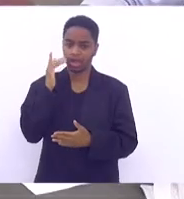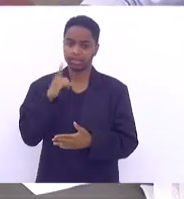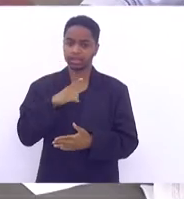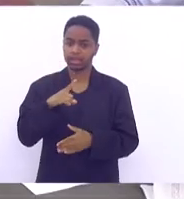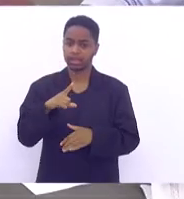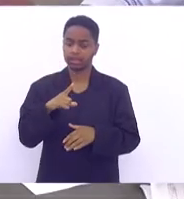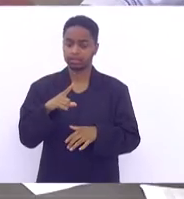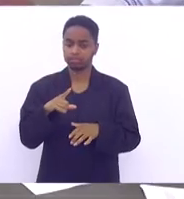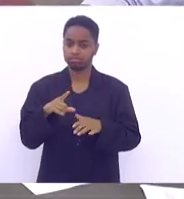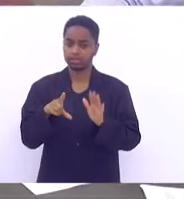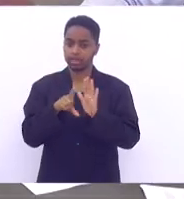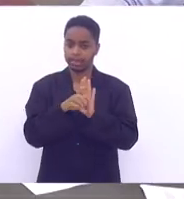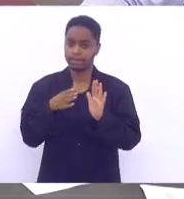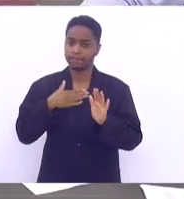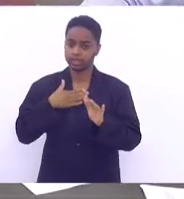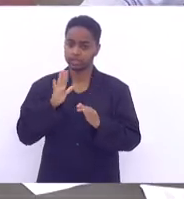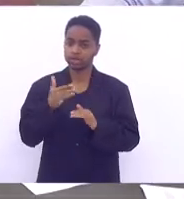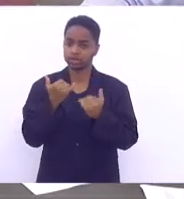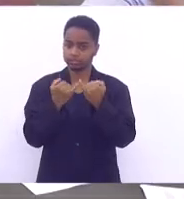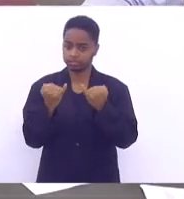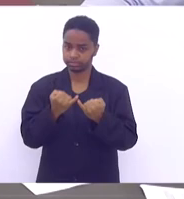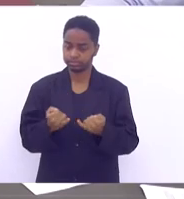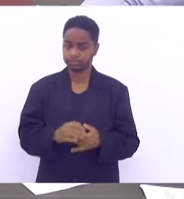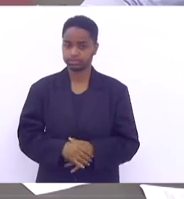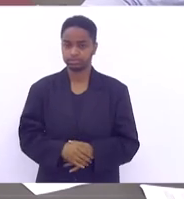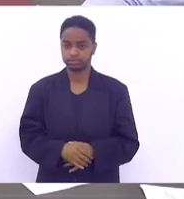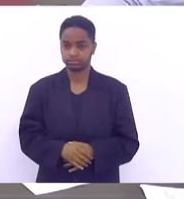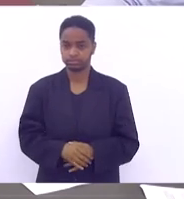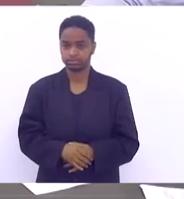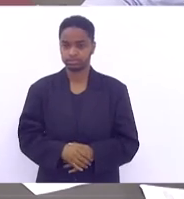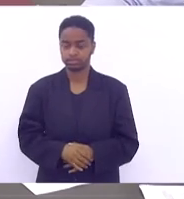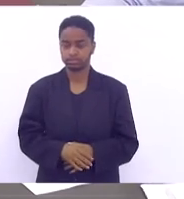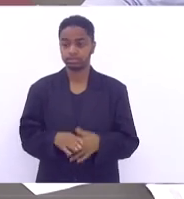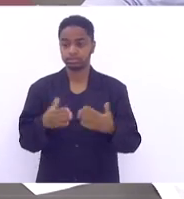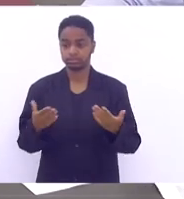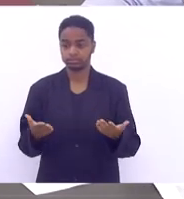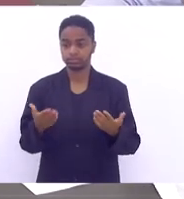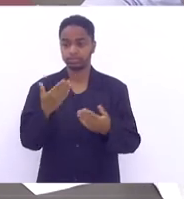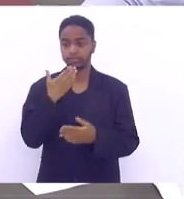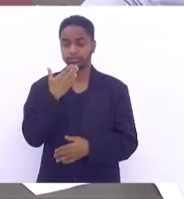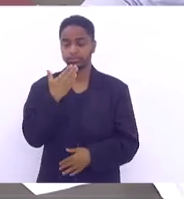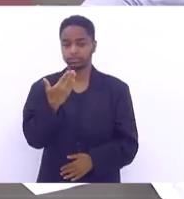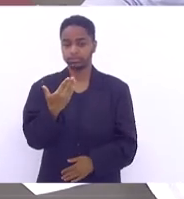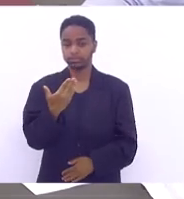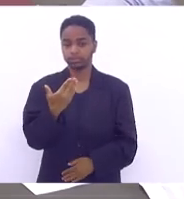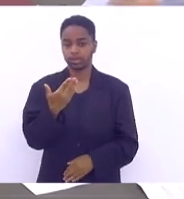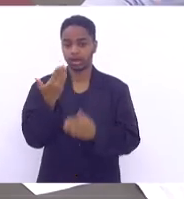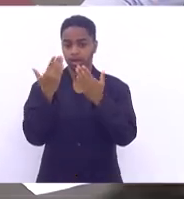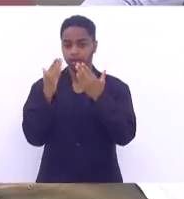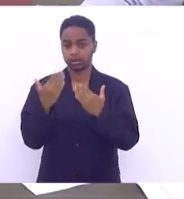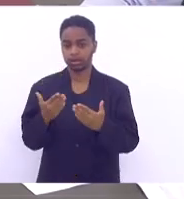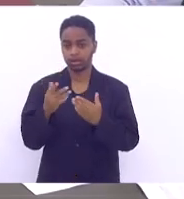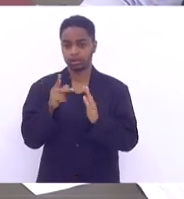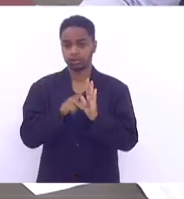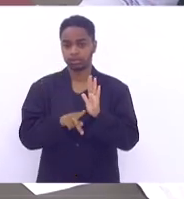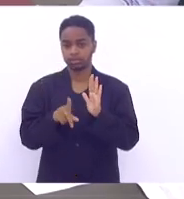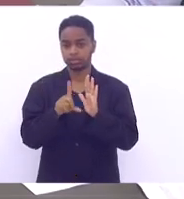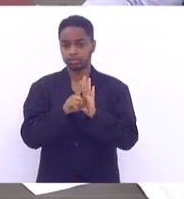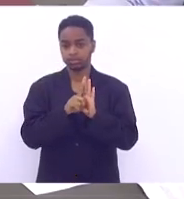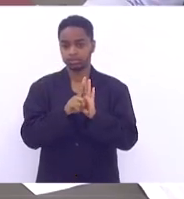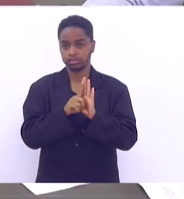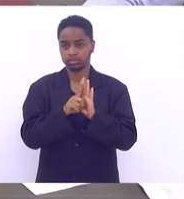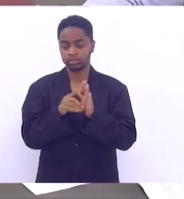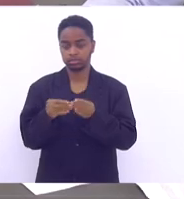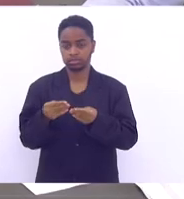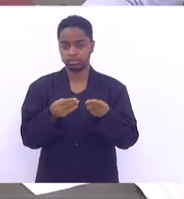autoria tratando de tema parecido. Então, pediu o projeto, pediu vista projeto